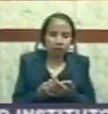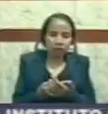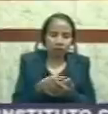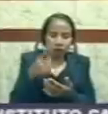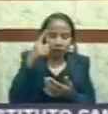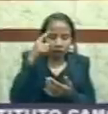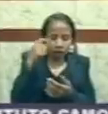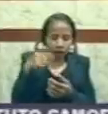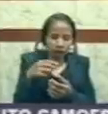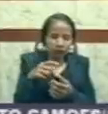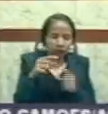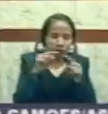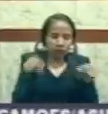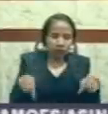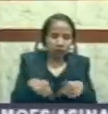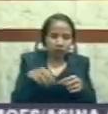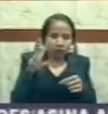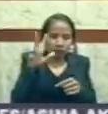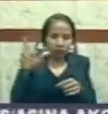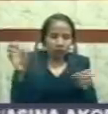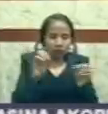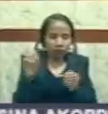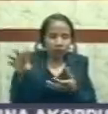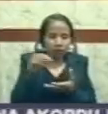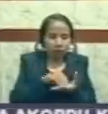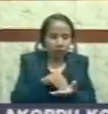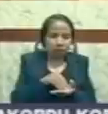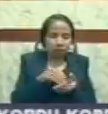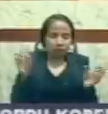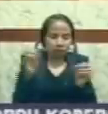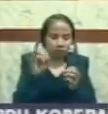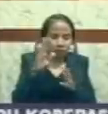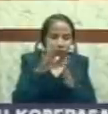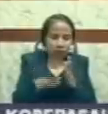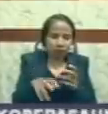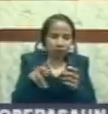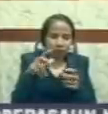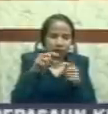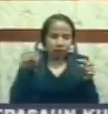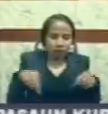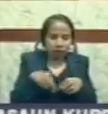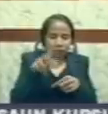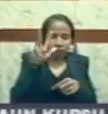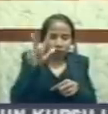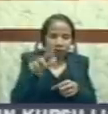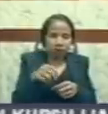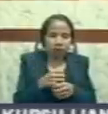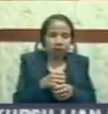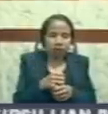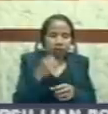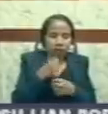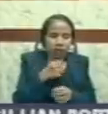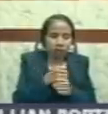tama tabela 3 ne la tau ida nemos la halo la ha menos tabela 3 mai be atu halo